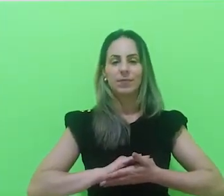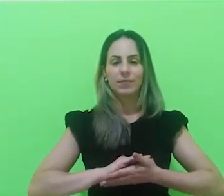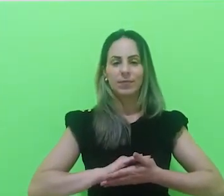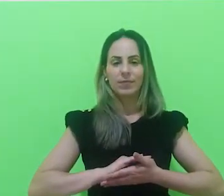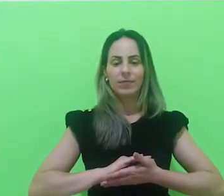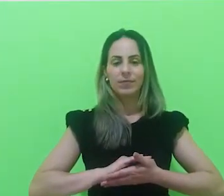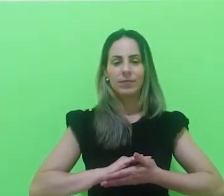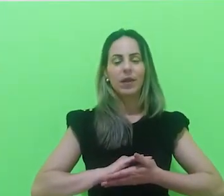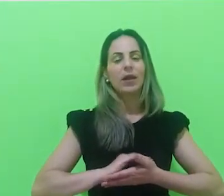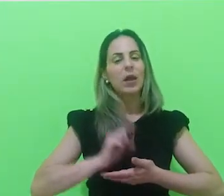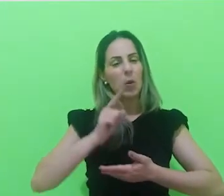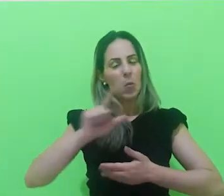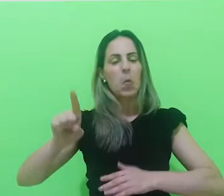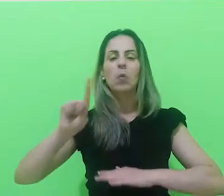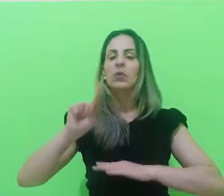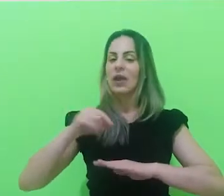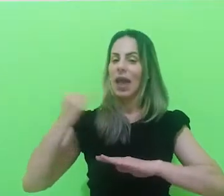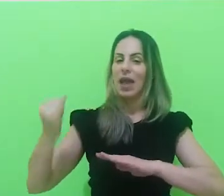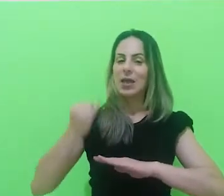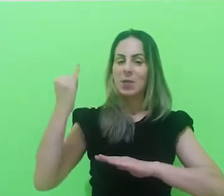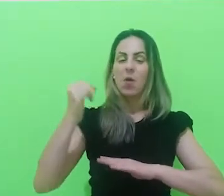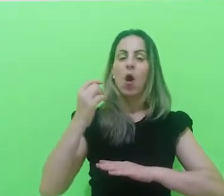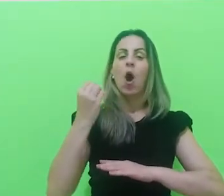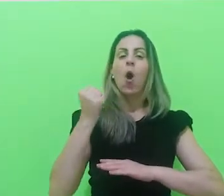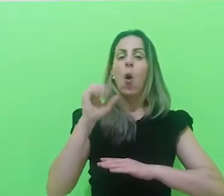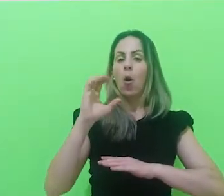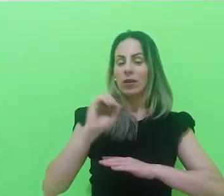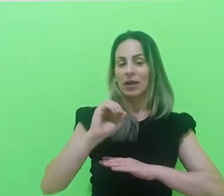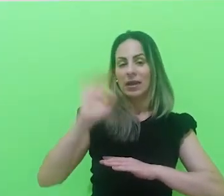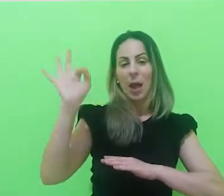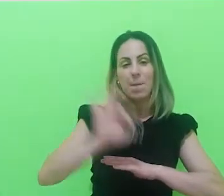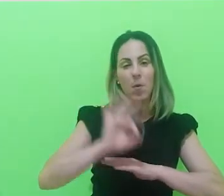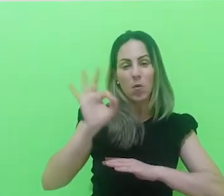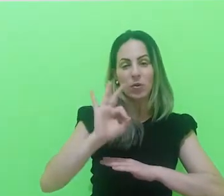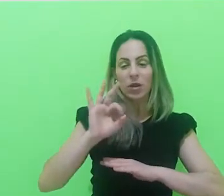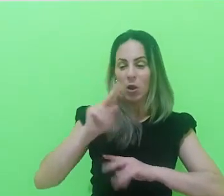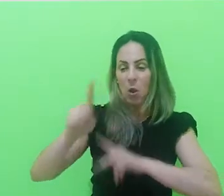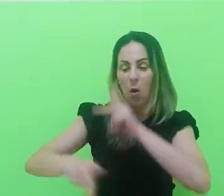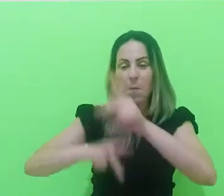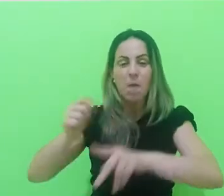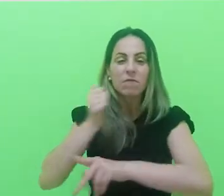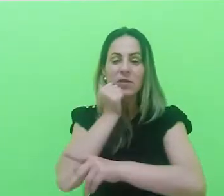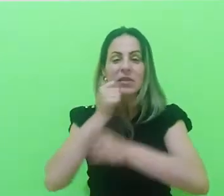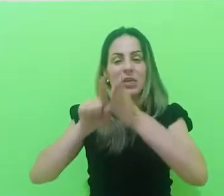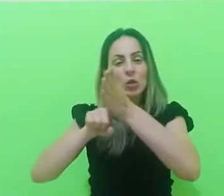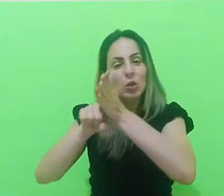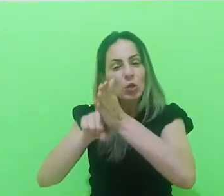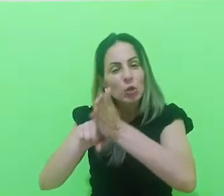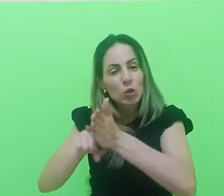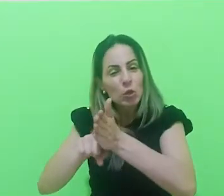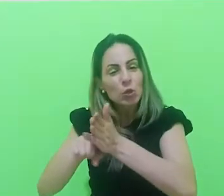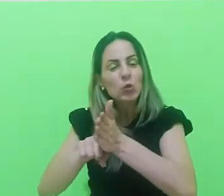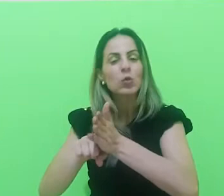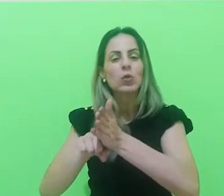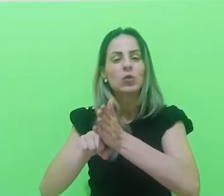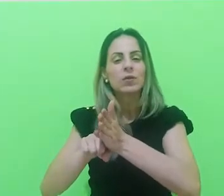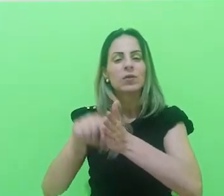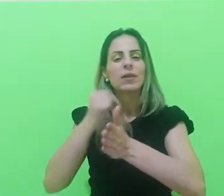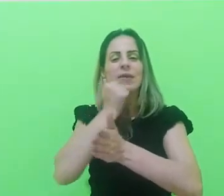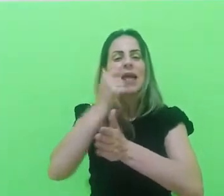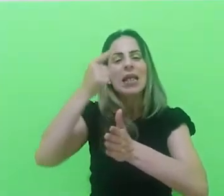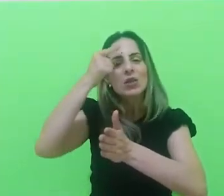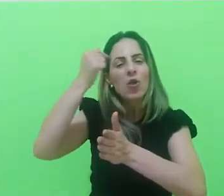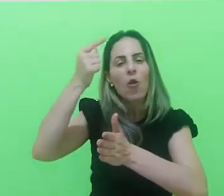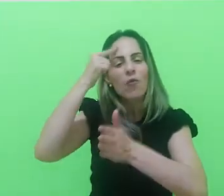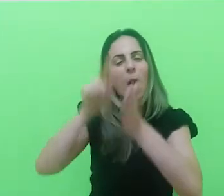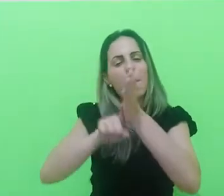Um outro ponto importante, 80% da população científica, toda a parte científica,